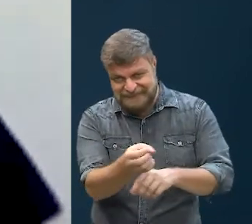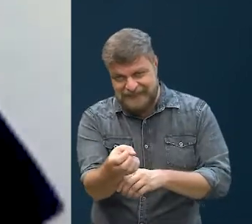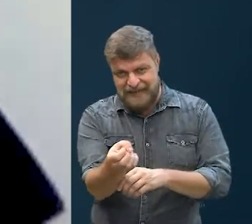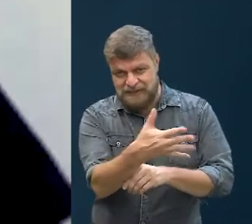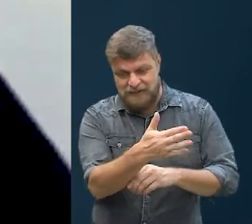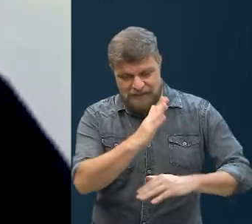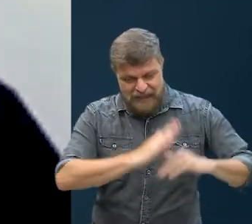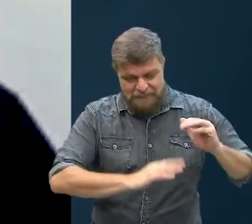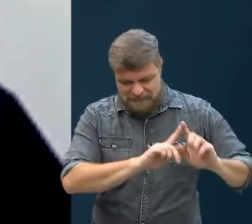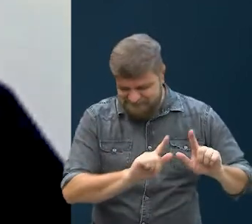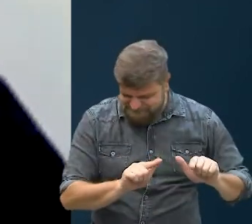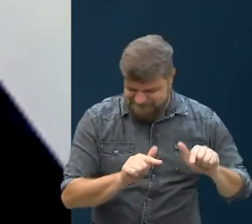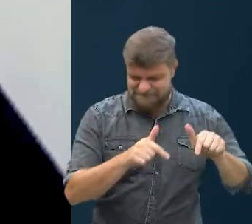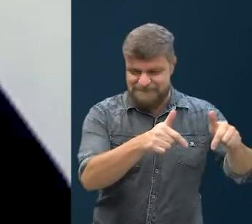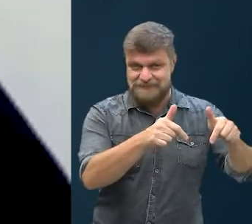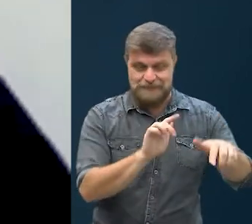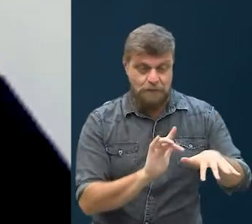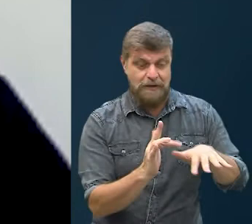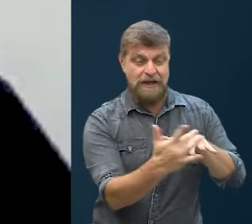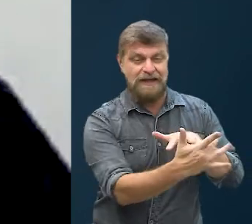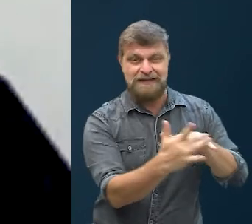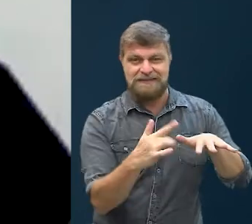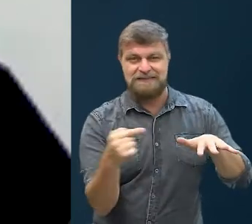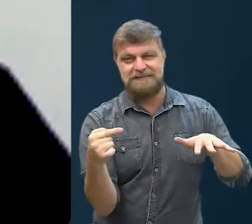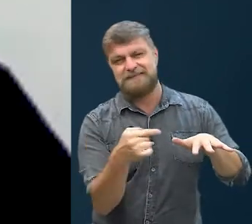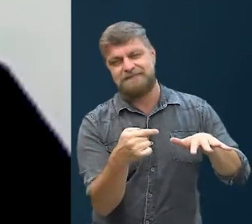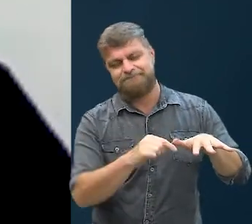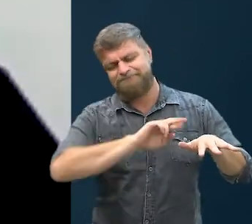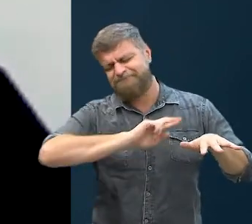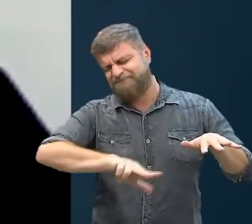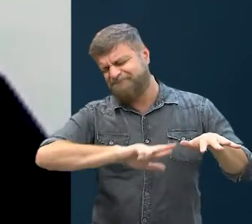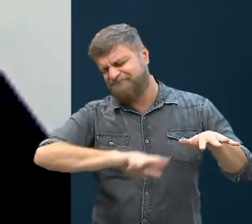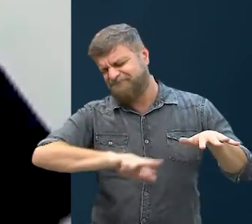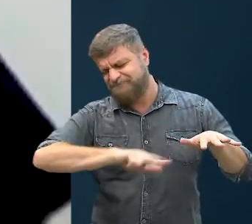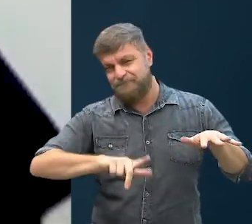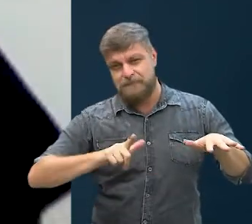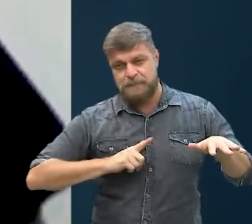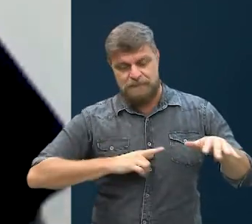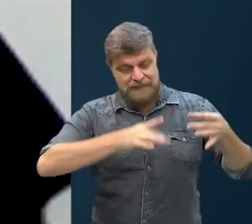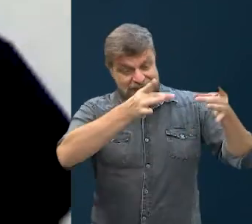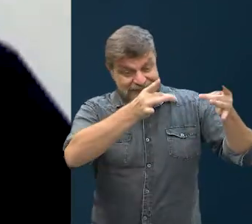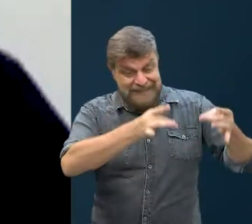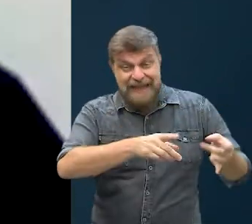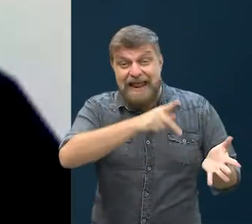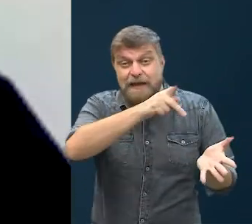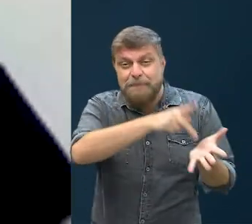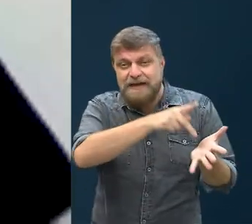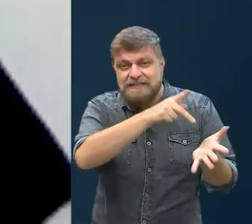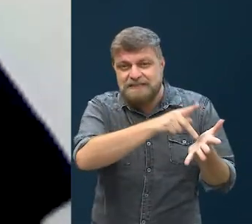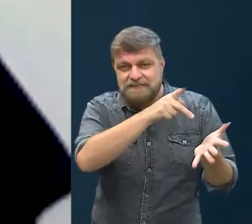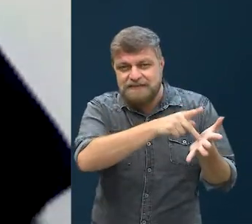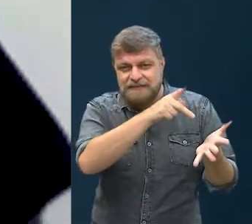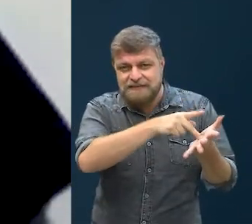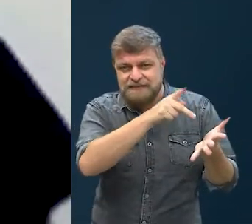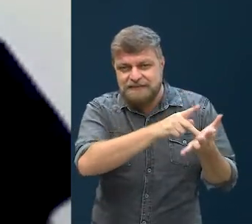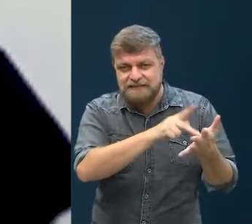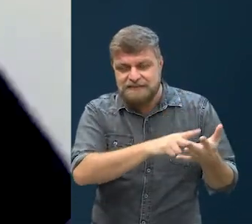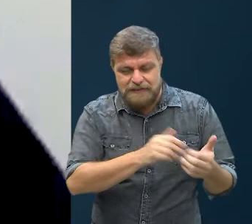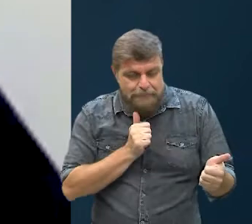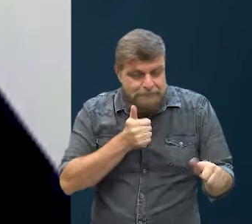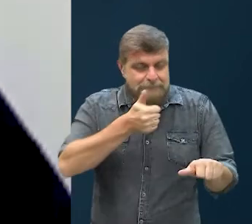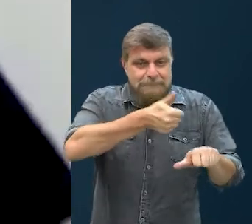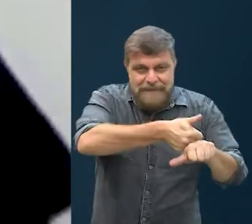essa ação das redes sociais trouxeram mais verdade, né, uma coisa mais